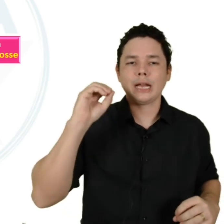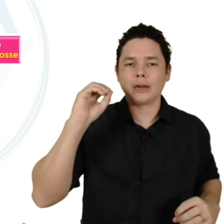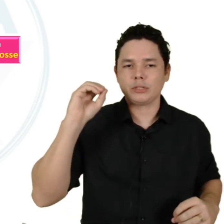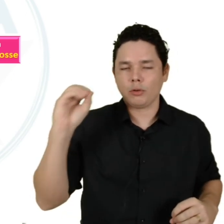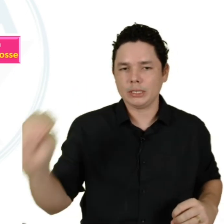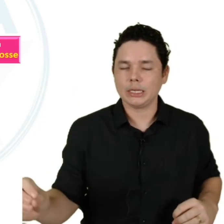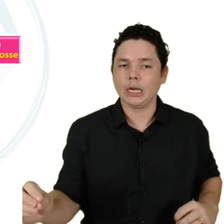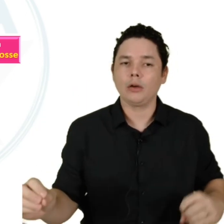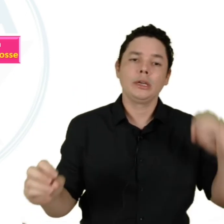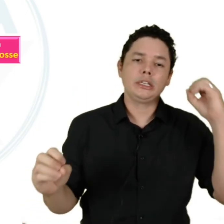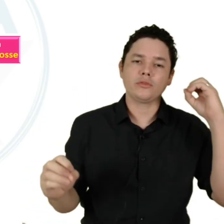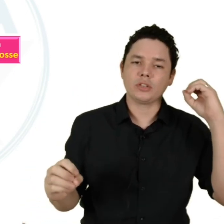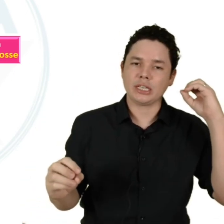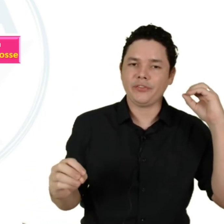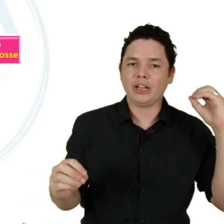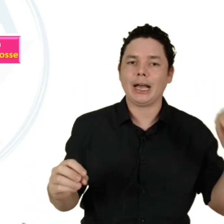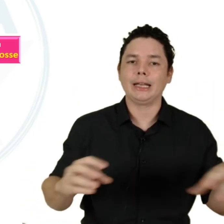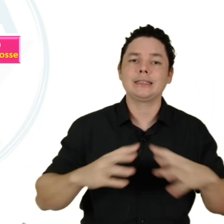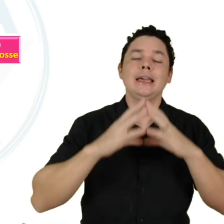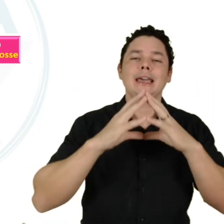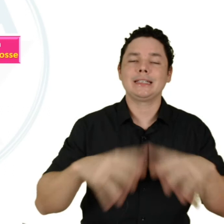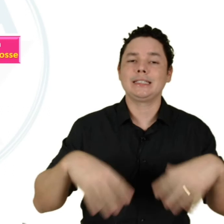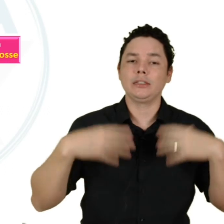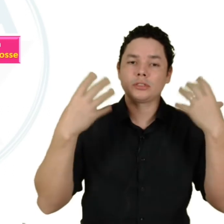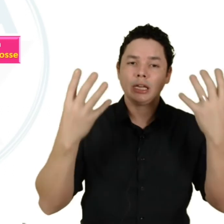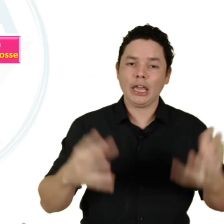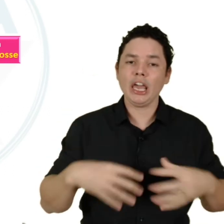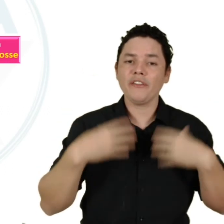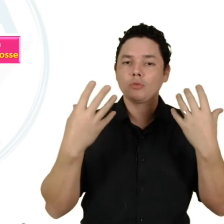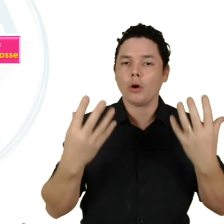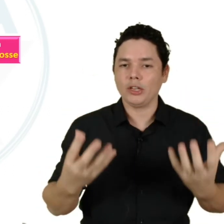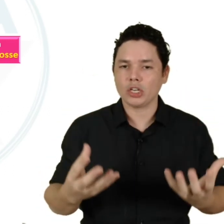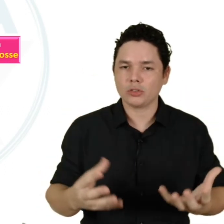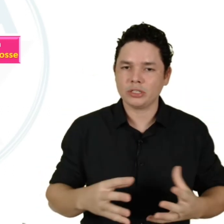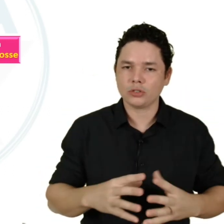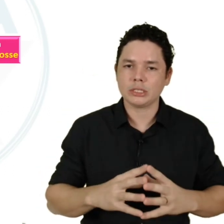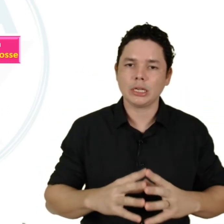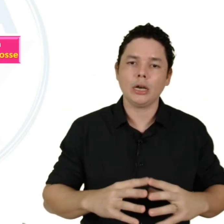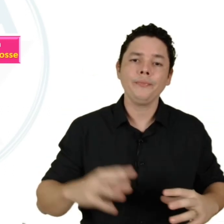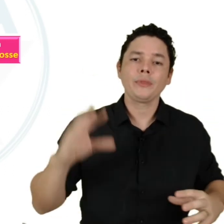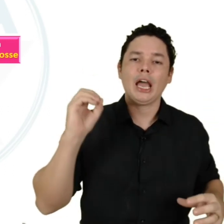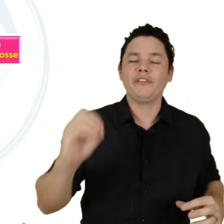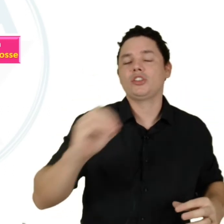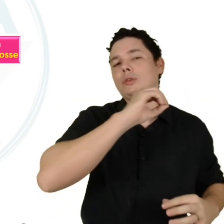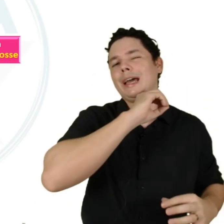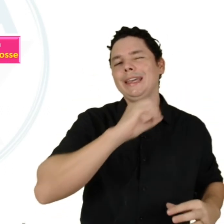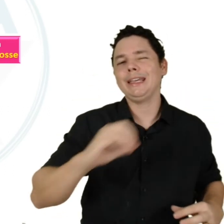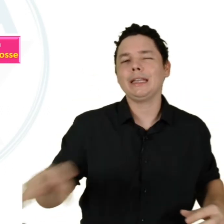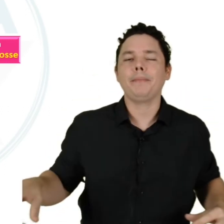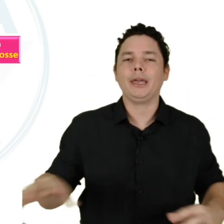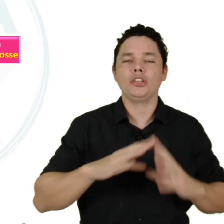Os cargos em comissão e as funções gratificadas exercidos eventualmente em substituição, a